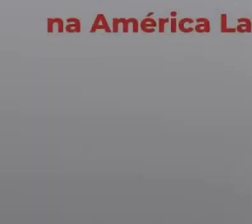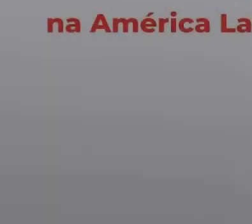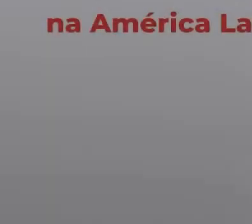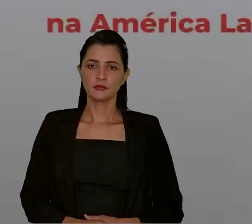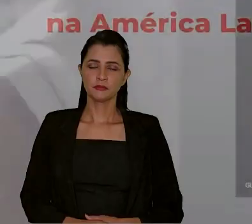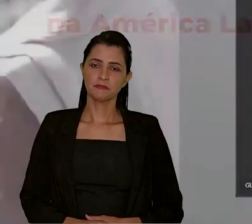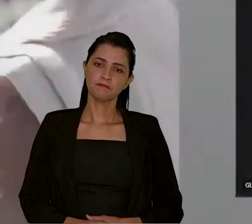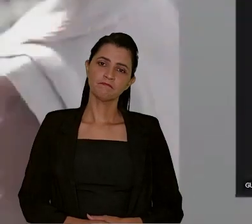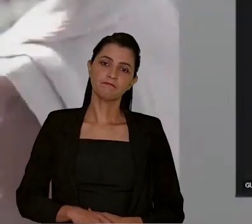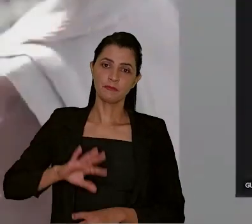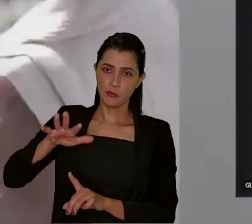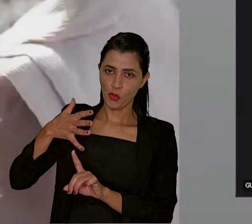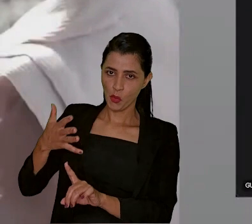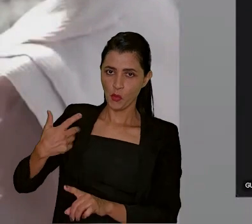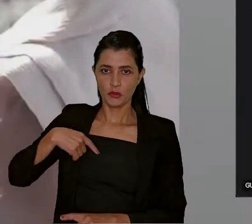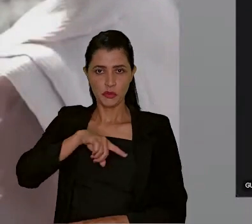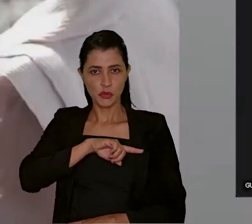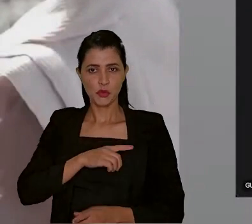muita honra que nós